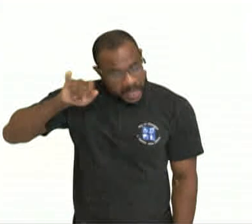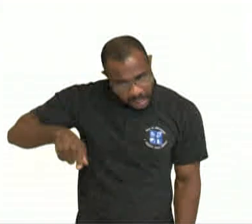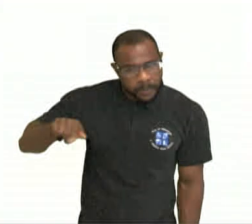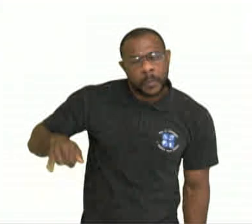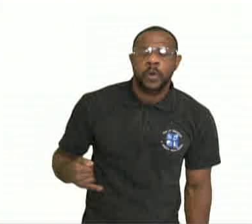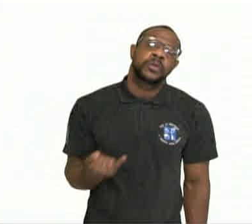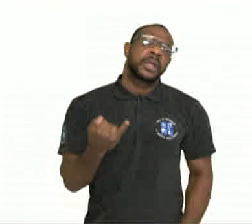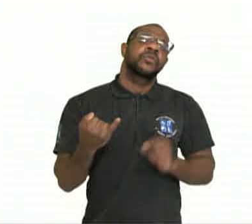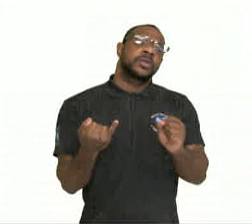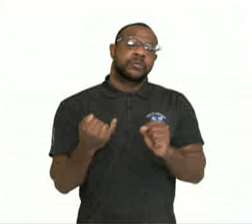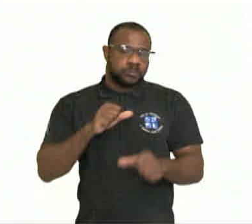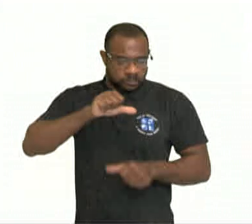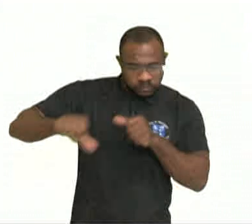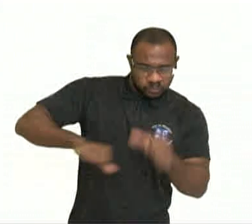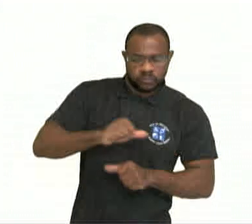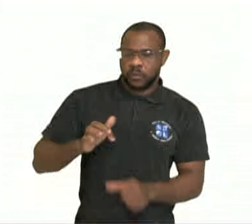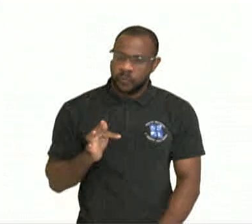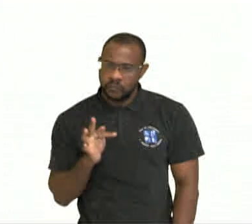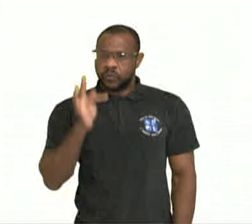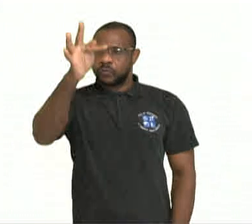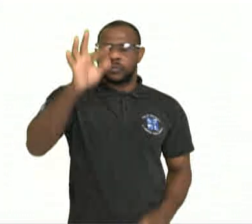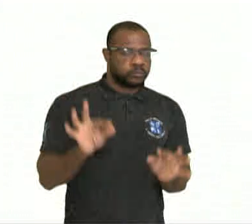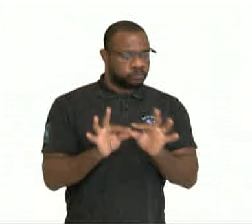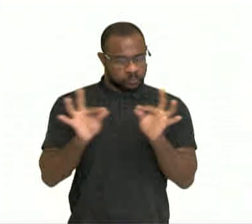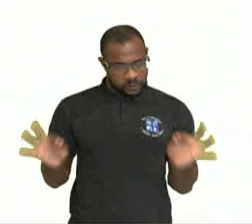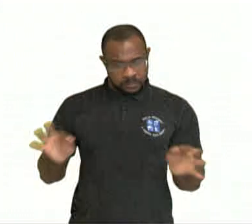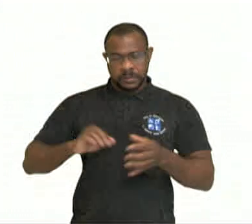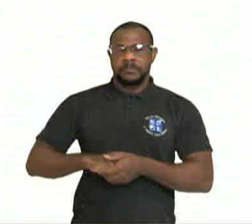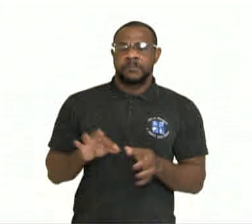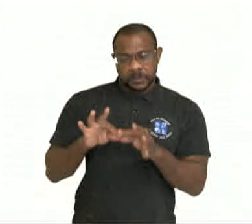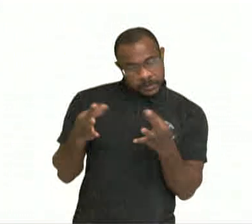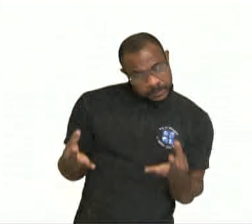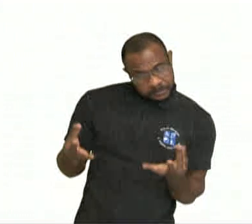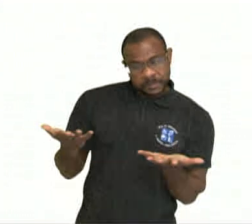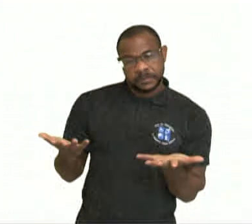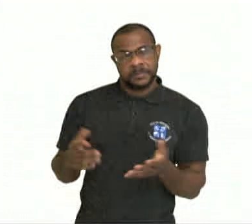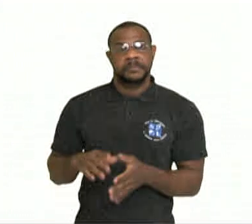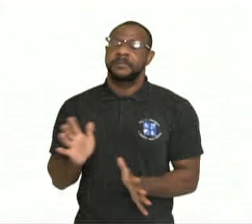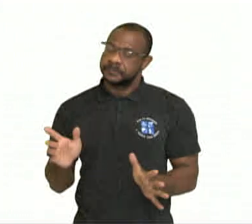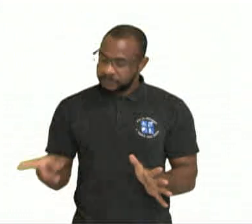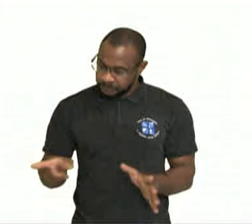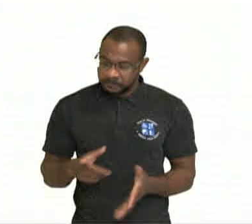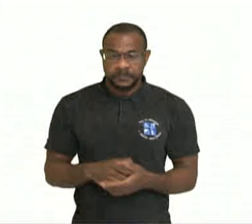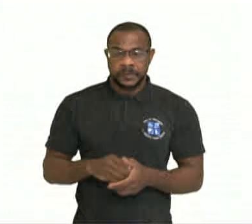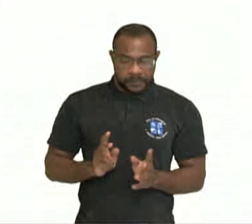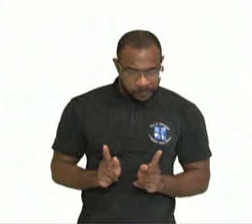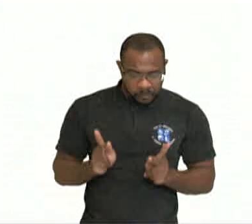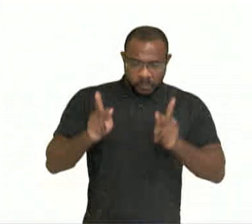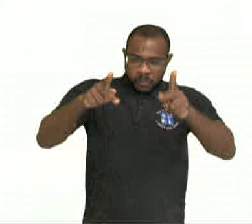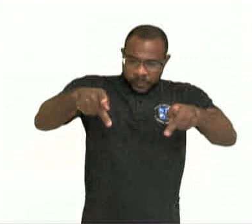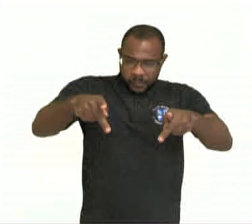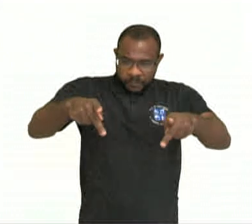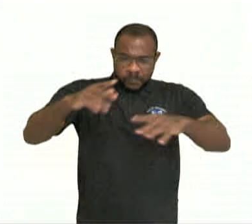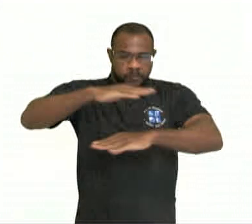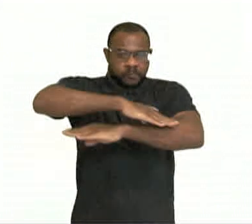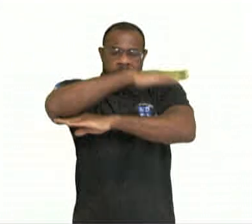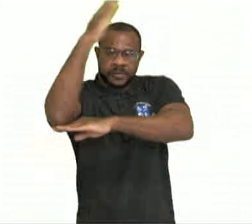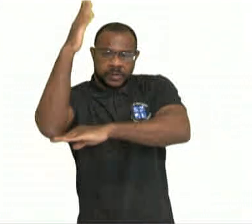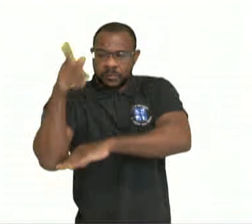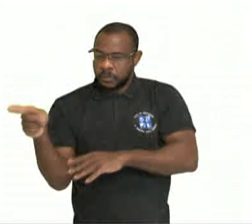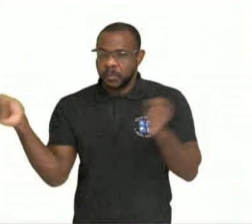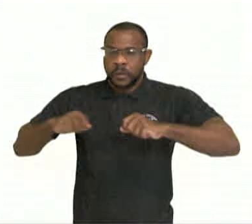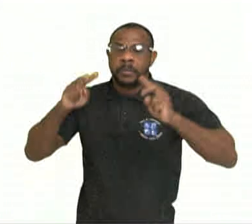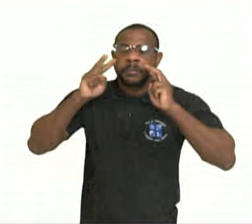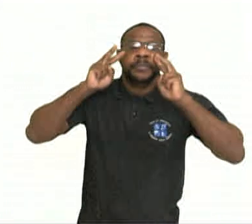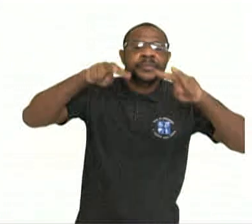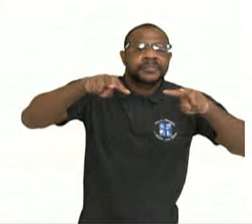oportunidade de tornar o futuro mais simples. Constrói sobre cada barreira uma ponte e uma janela, para que possas